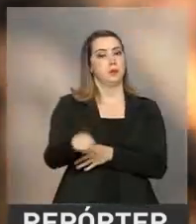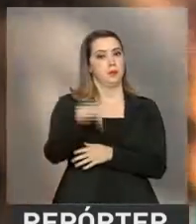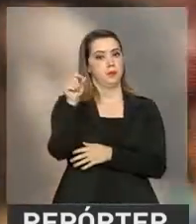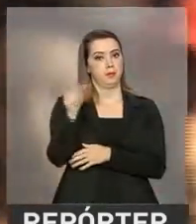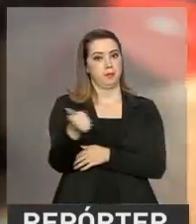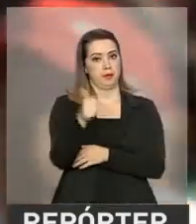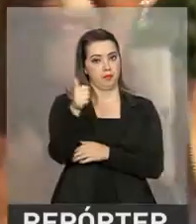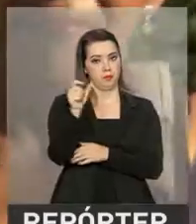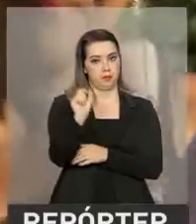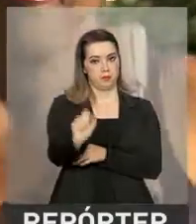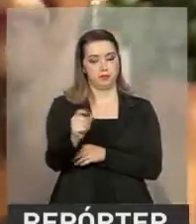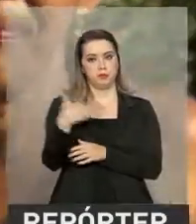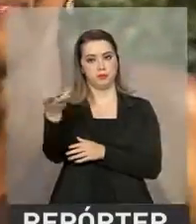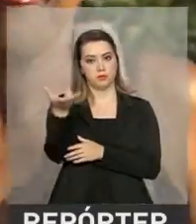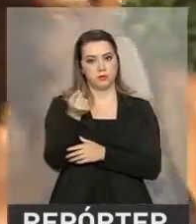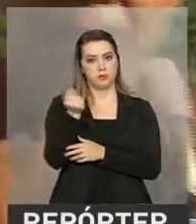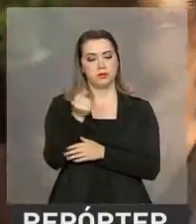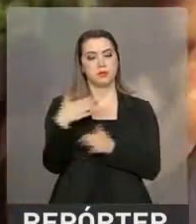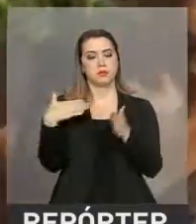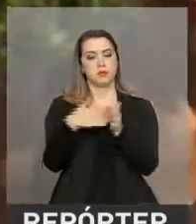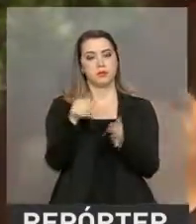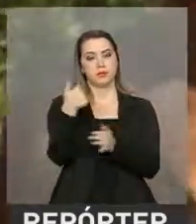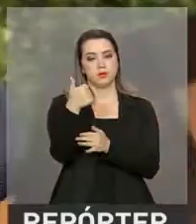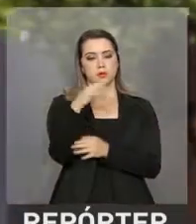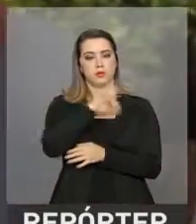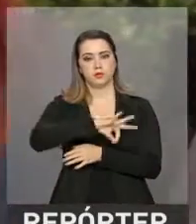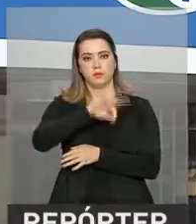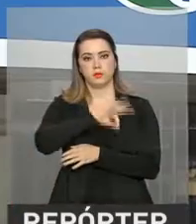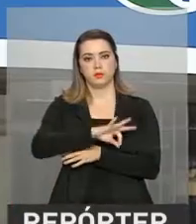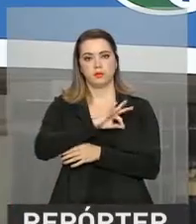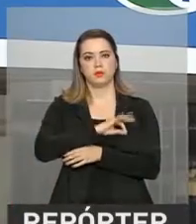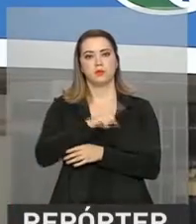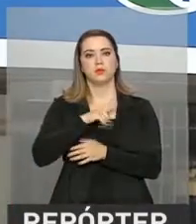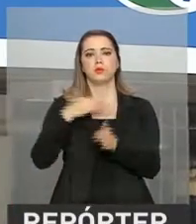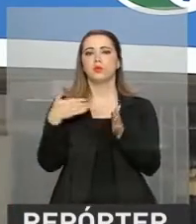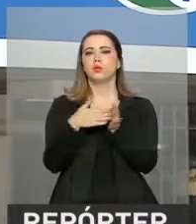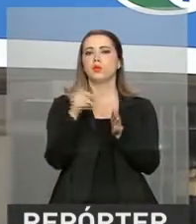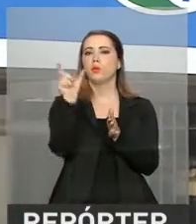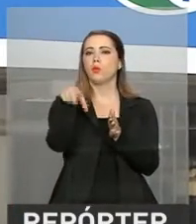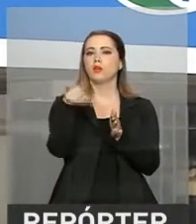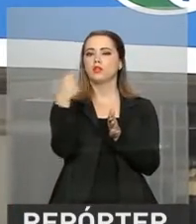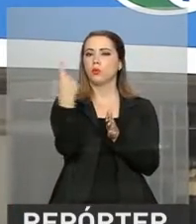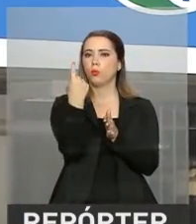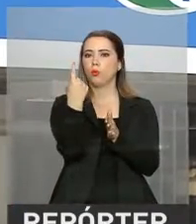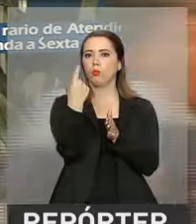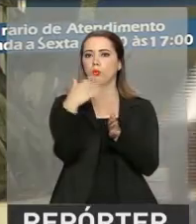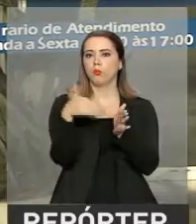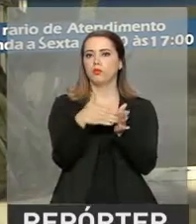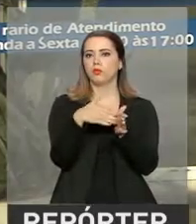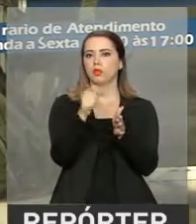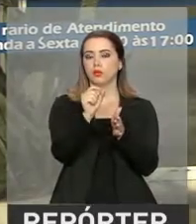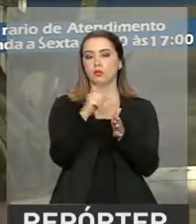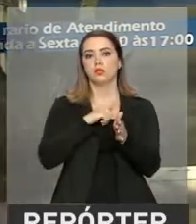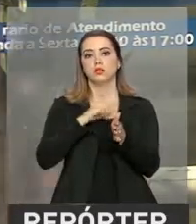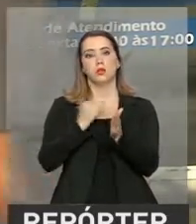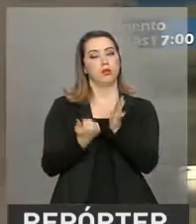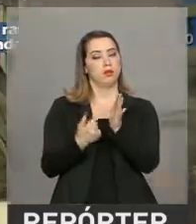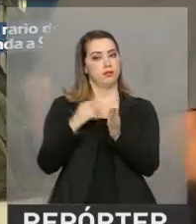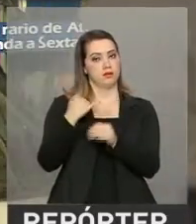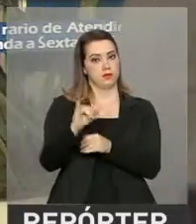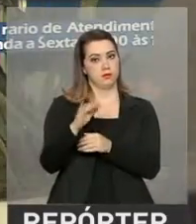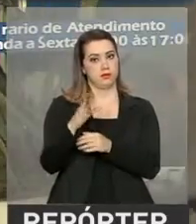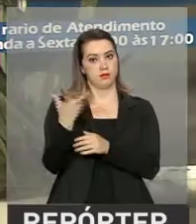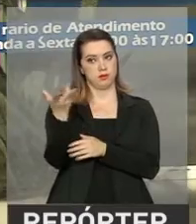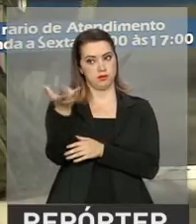quem recebe até um salário mínimo e possui cartão com final 1 já quem ganha acima do mínimo começam a receber a partir